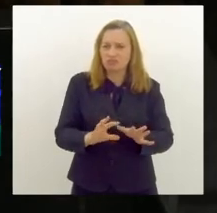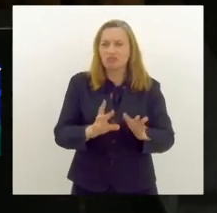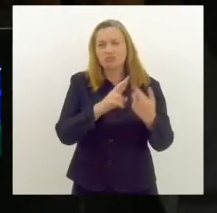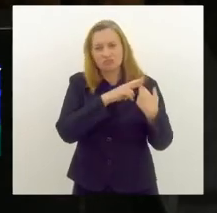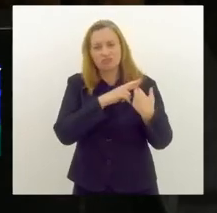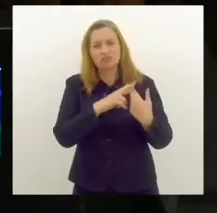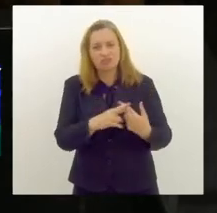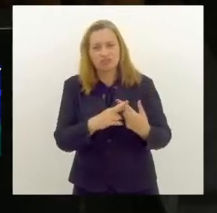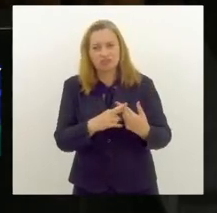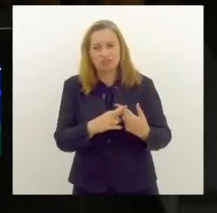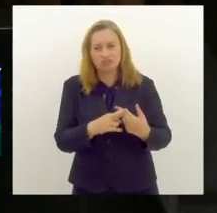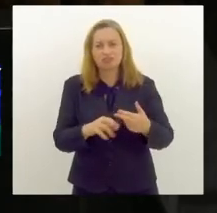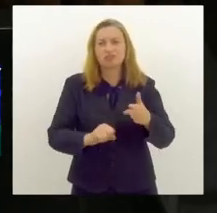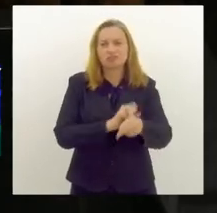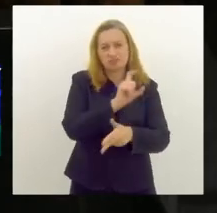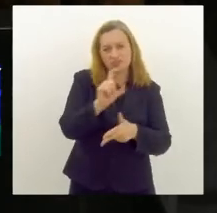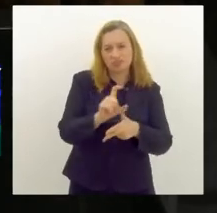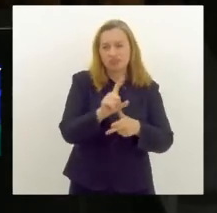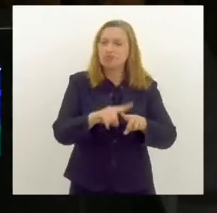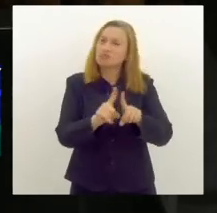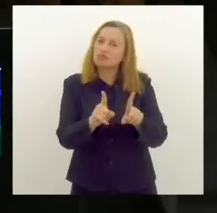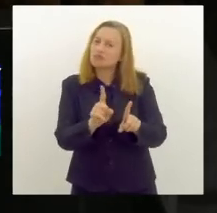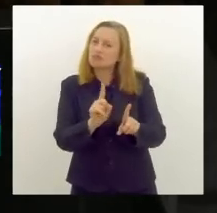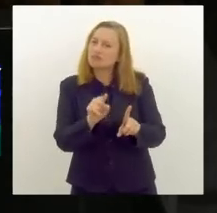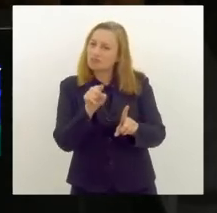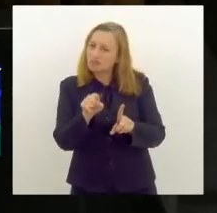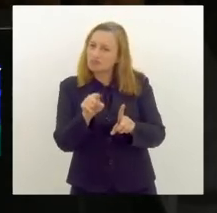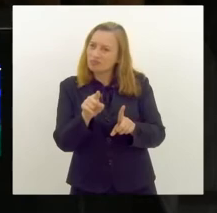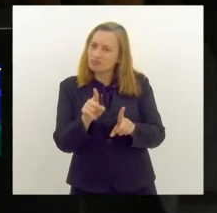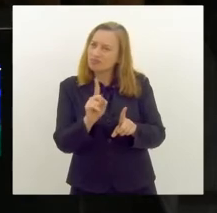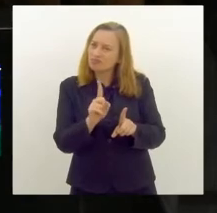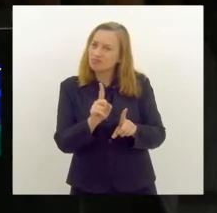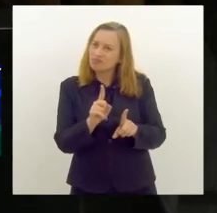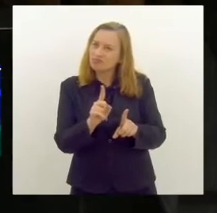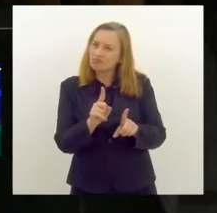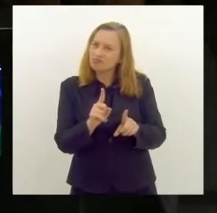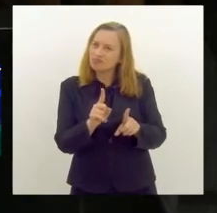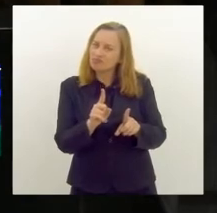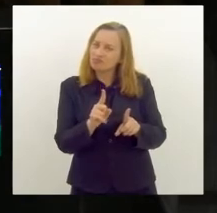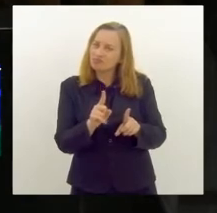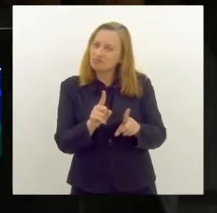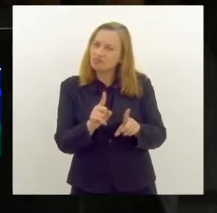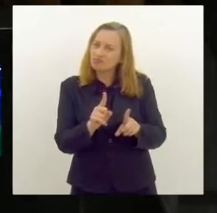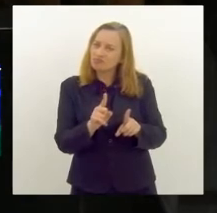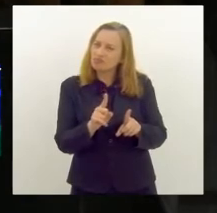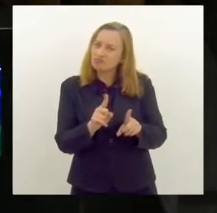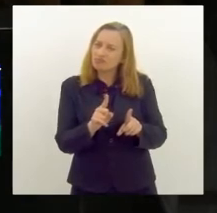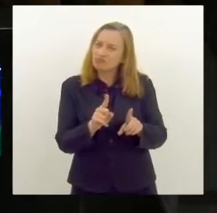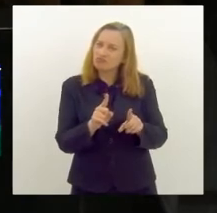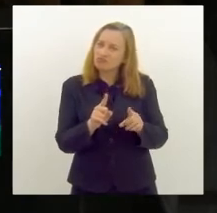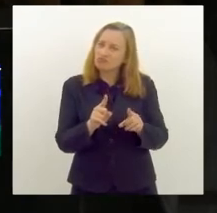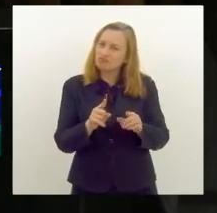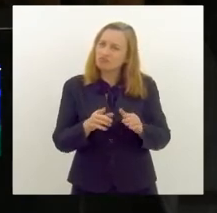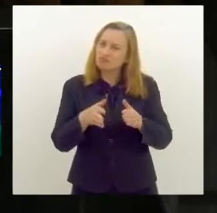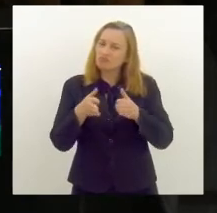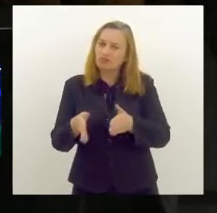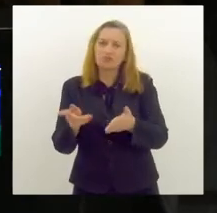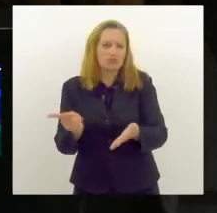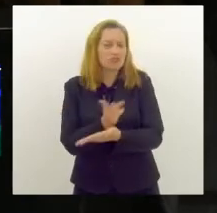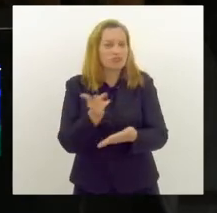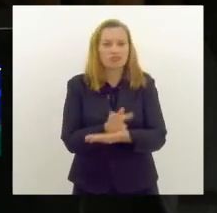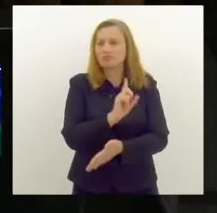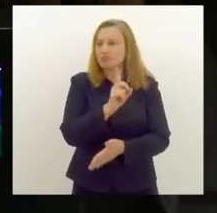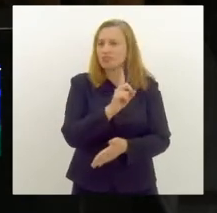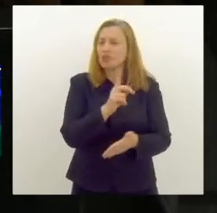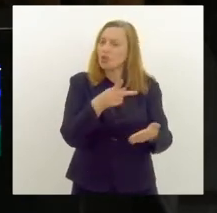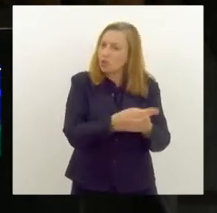responsabilidade fica para o executivo, mas ele não tem a finalidade de viabilizar coisa errada. Que o